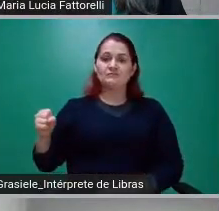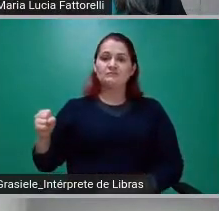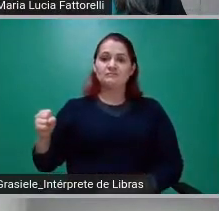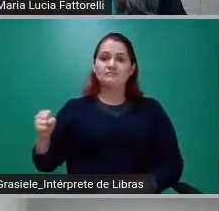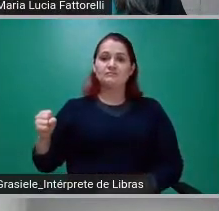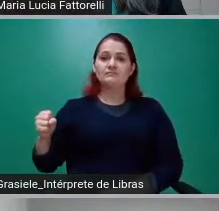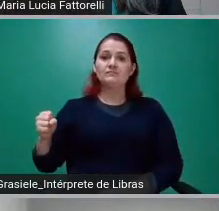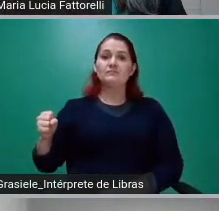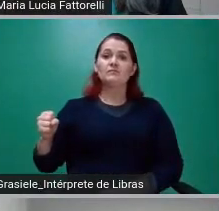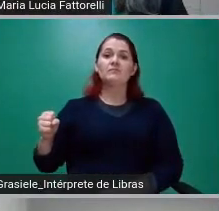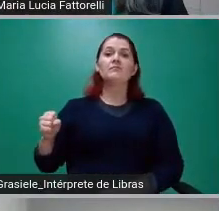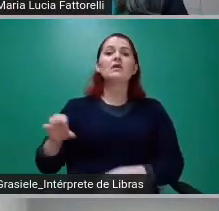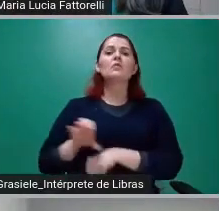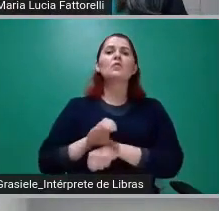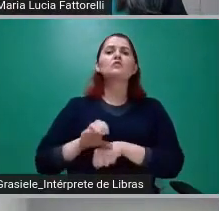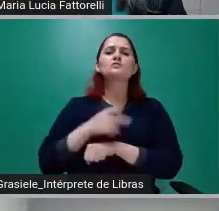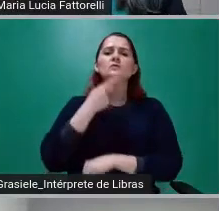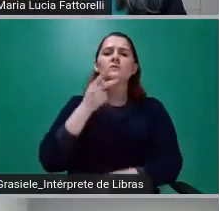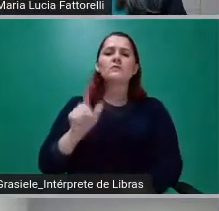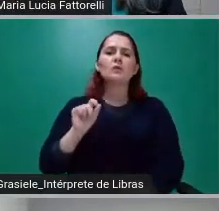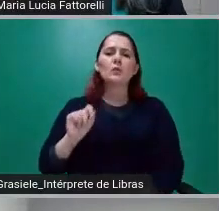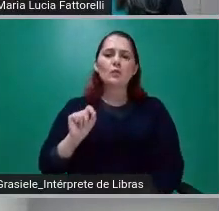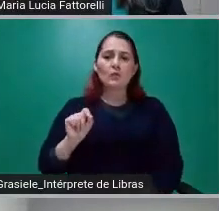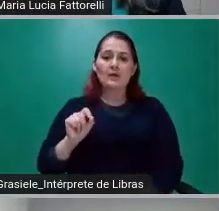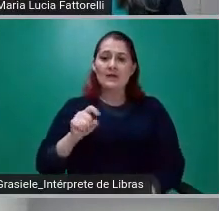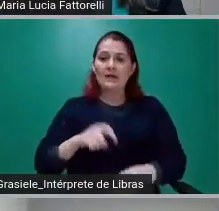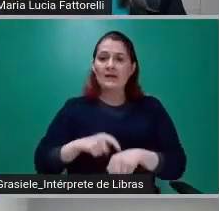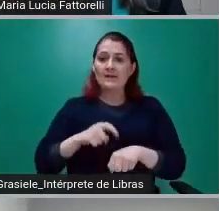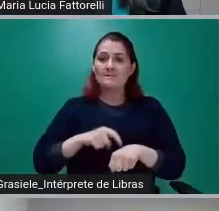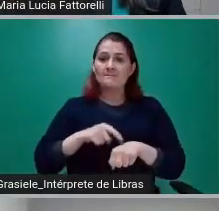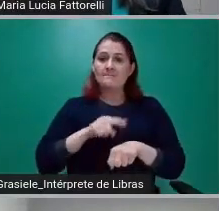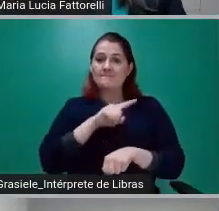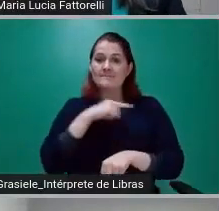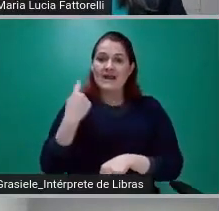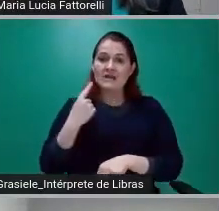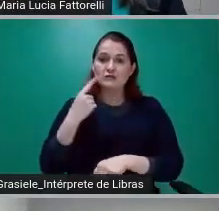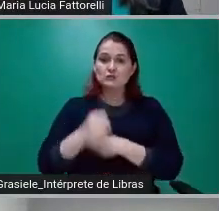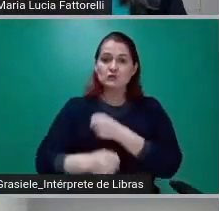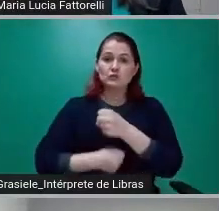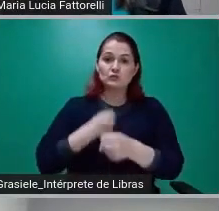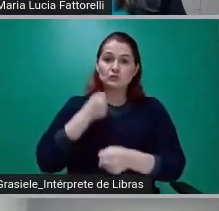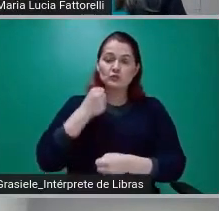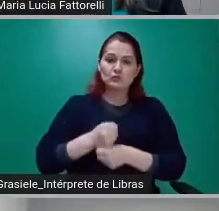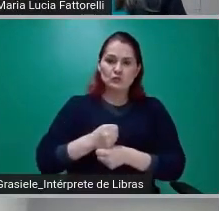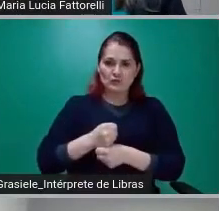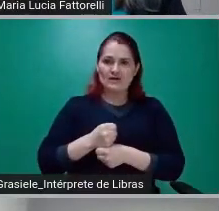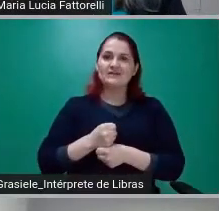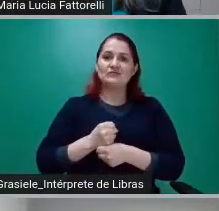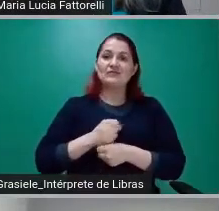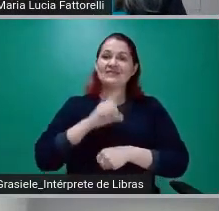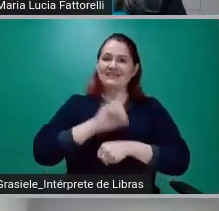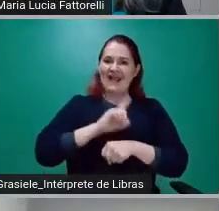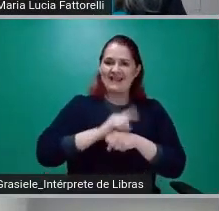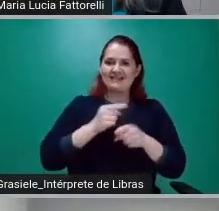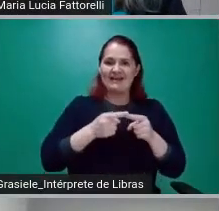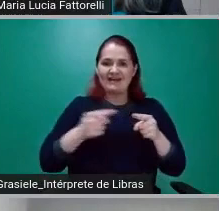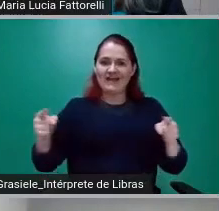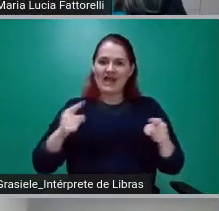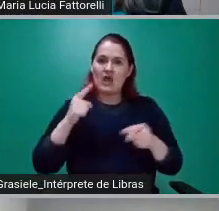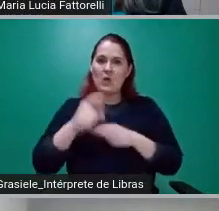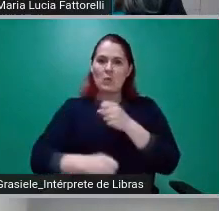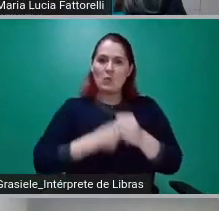que determinou que no prazo de 1 ano, a contar daquela data da promulgação